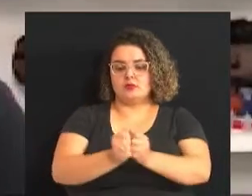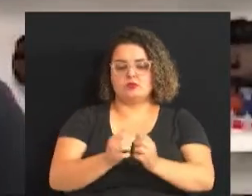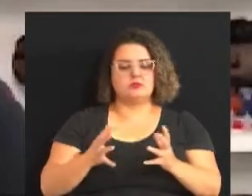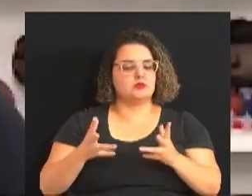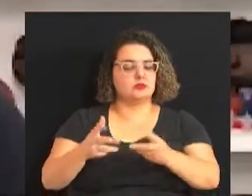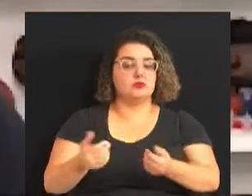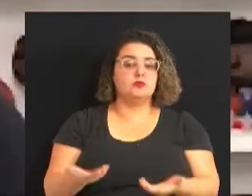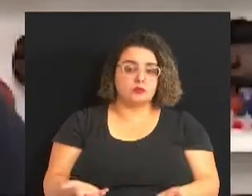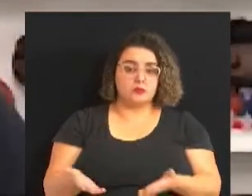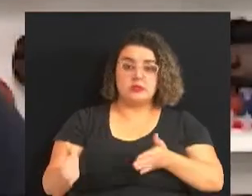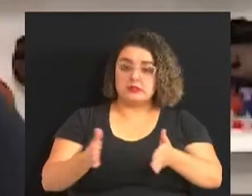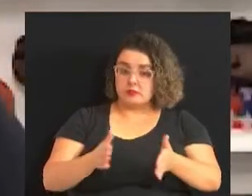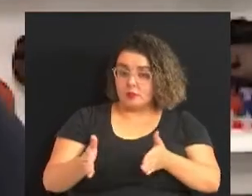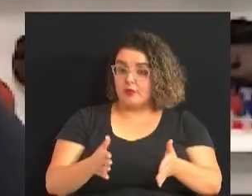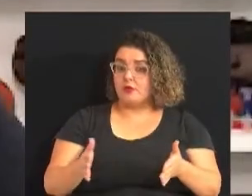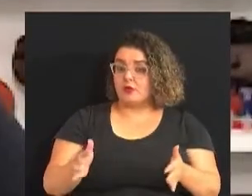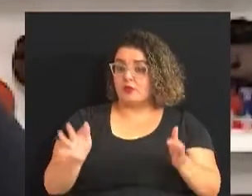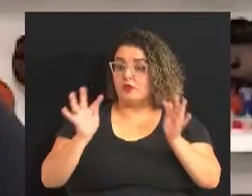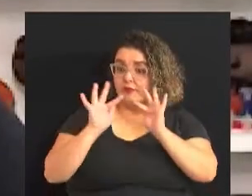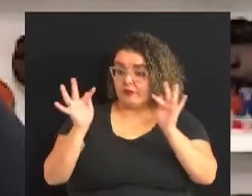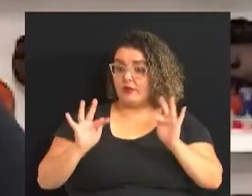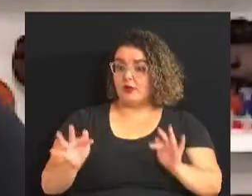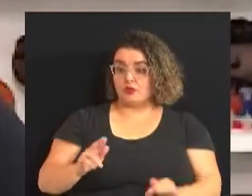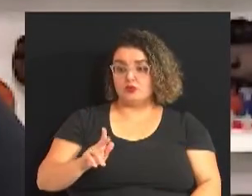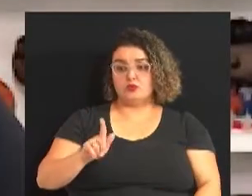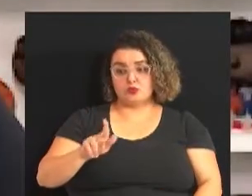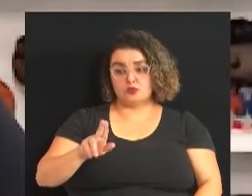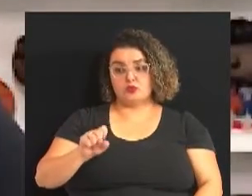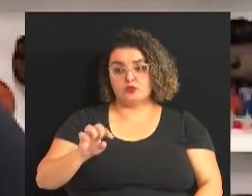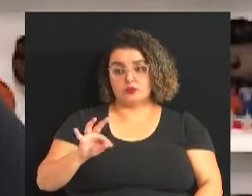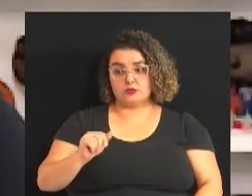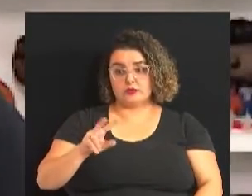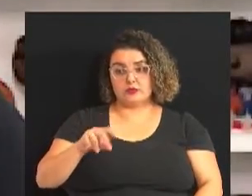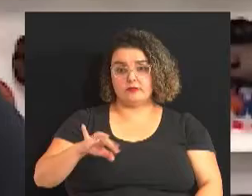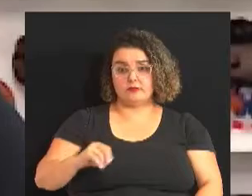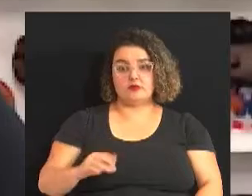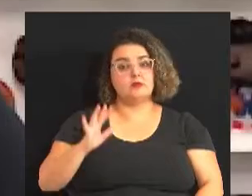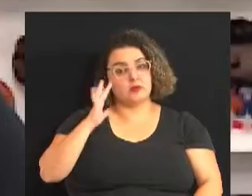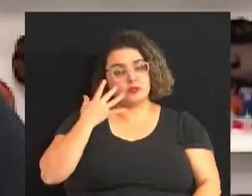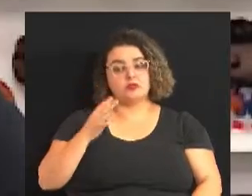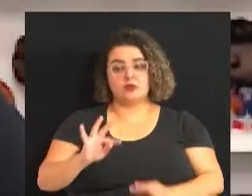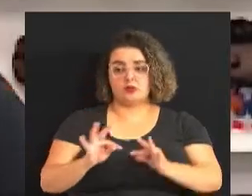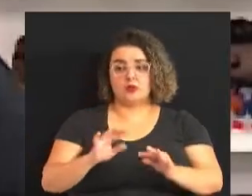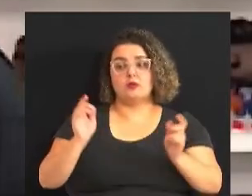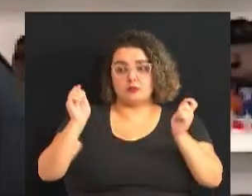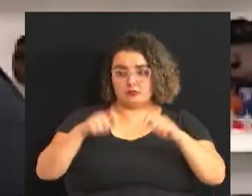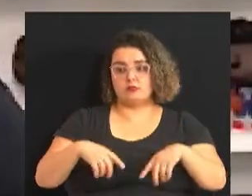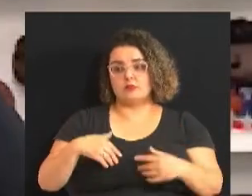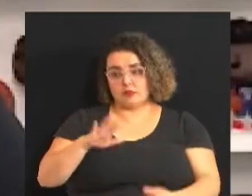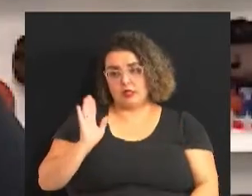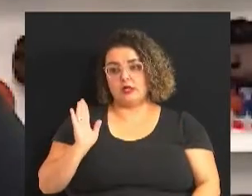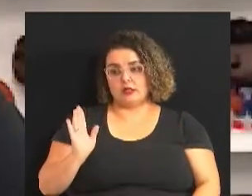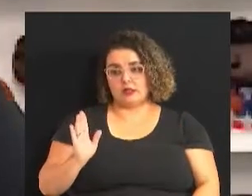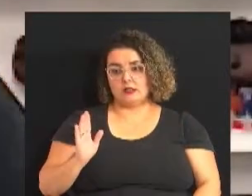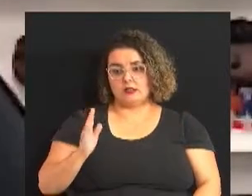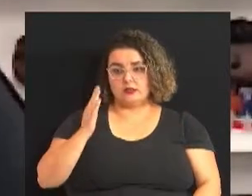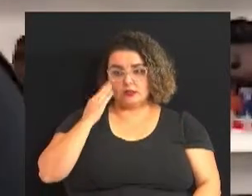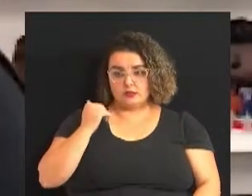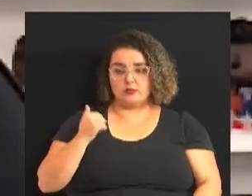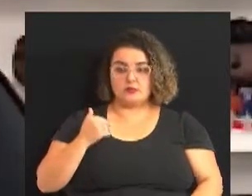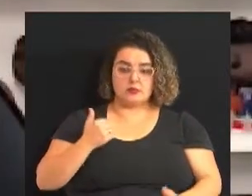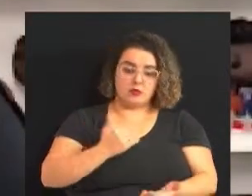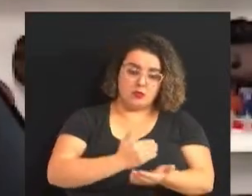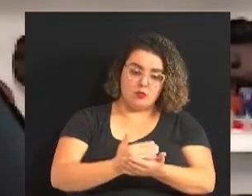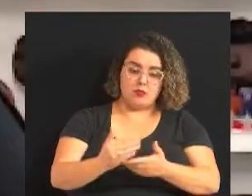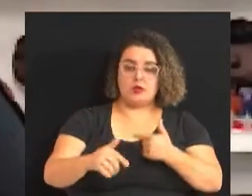momento, eu estou muito feliz com a chegada do Gustavinho, acho que é o técnico mais capacitado. A gente sabe que é o início de um trabalho, a gente